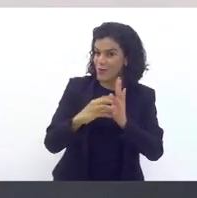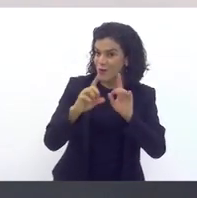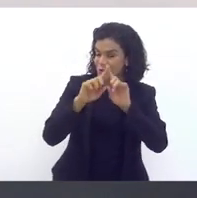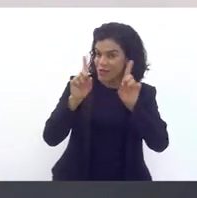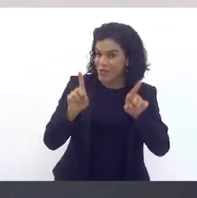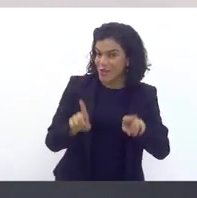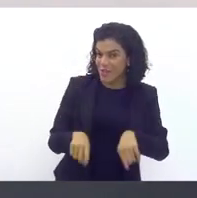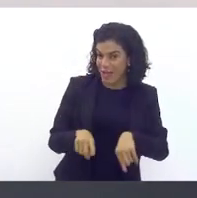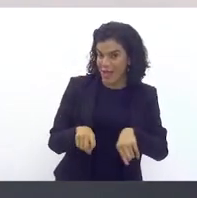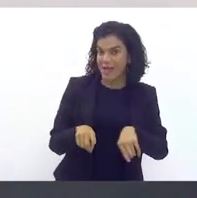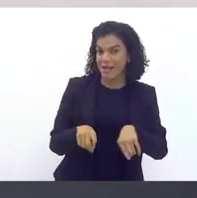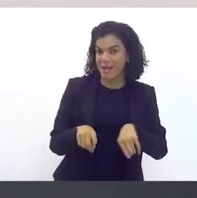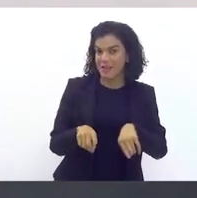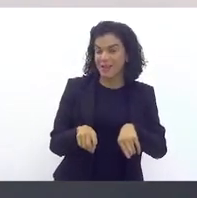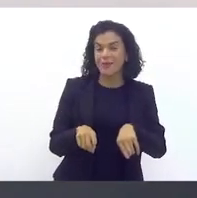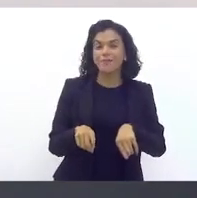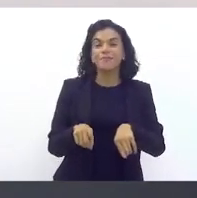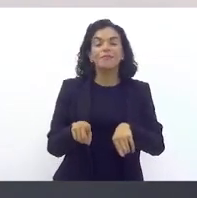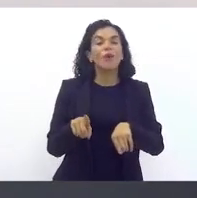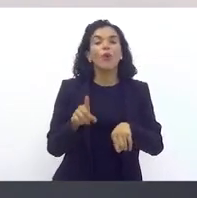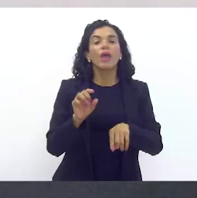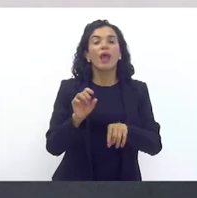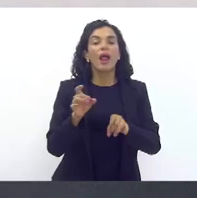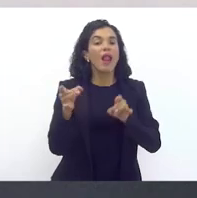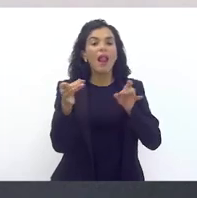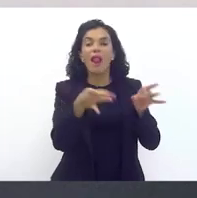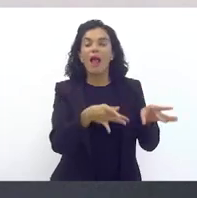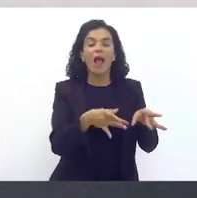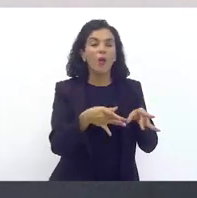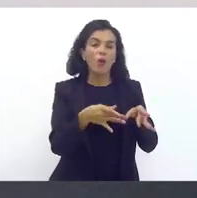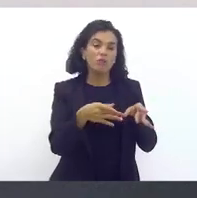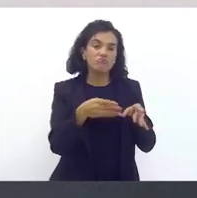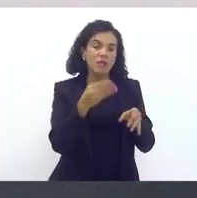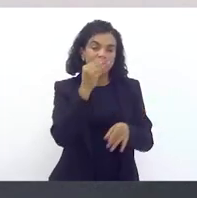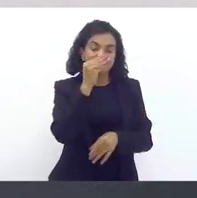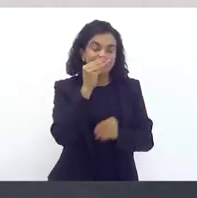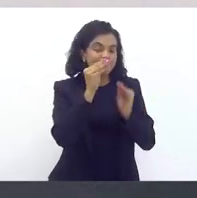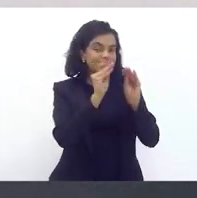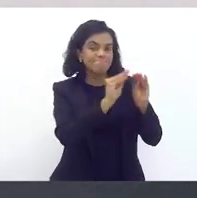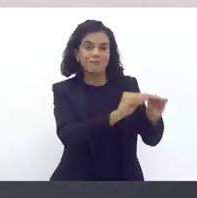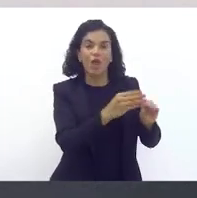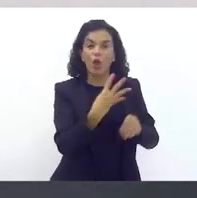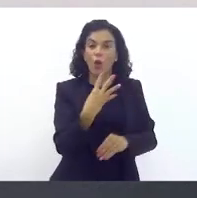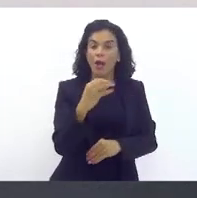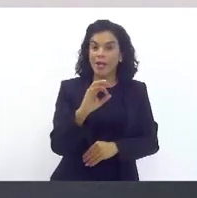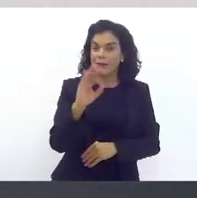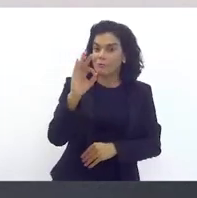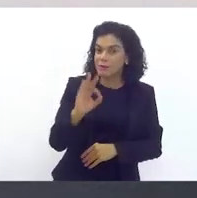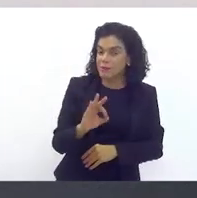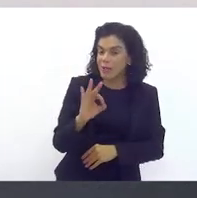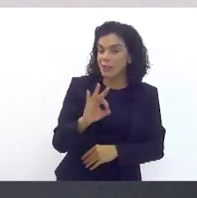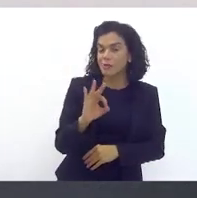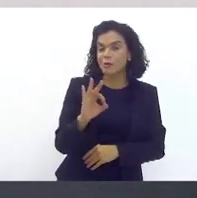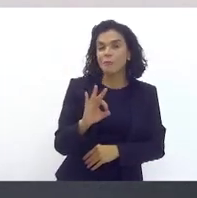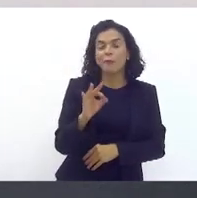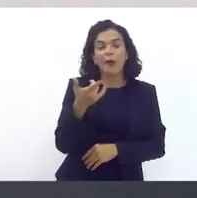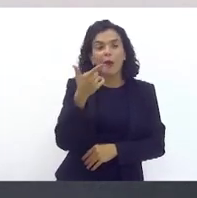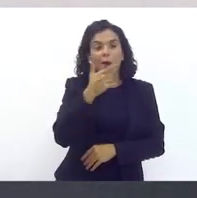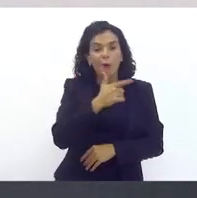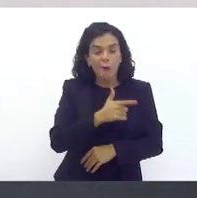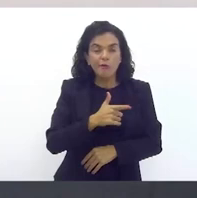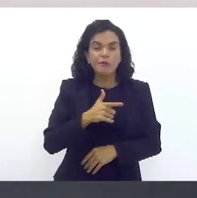dar efetividade, abriram mão de 40% do que poderiam receber para construir um